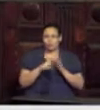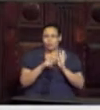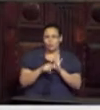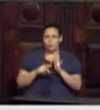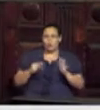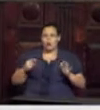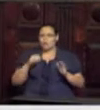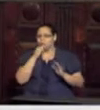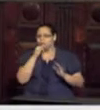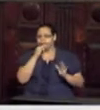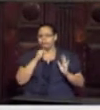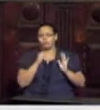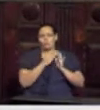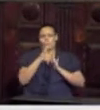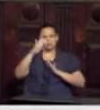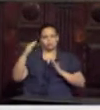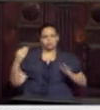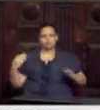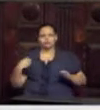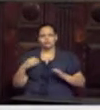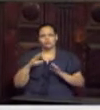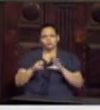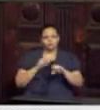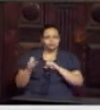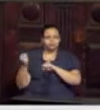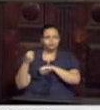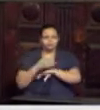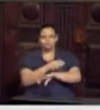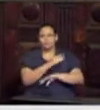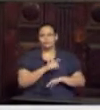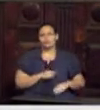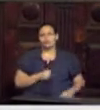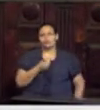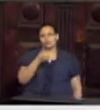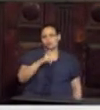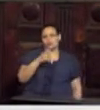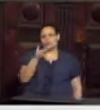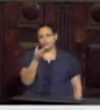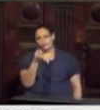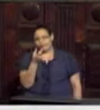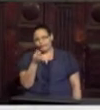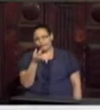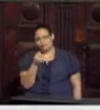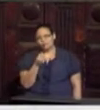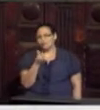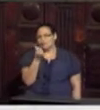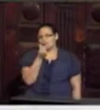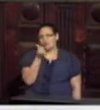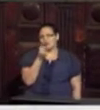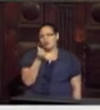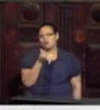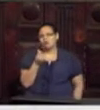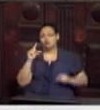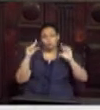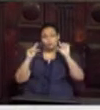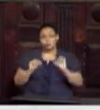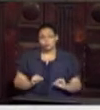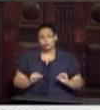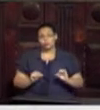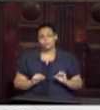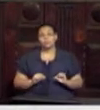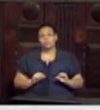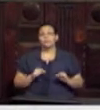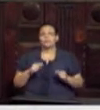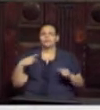nós saímos de cerca de 15 a 20 ocorrências semanais para 6 ocorrências semanais. Essa operação